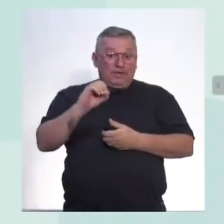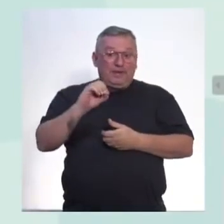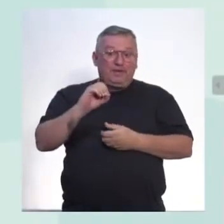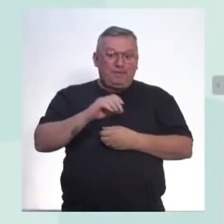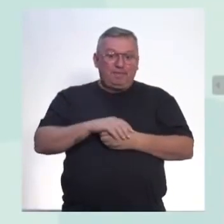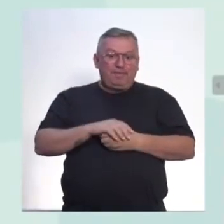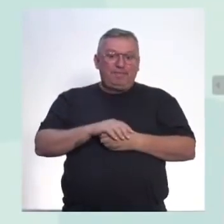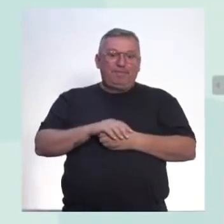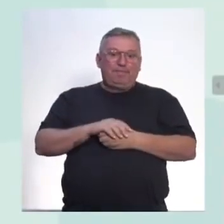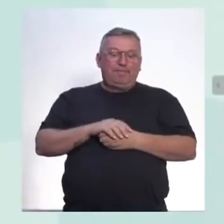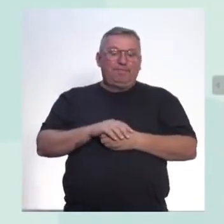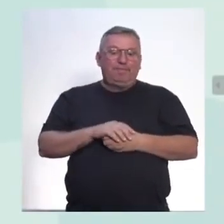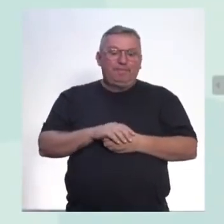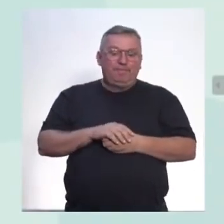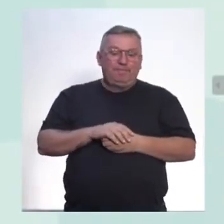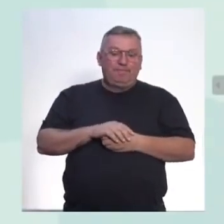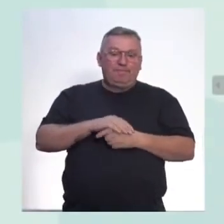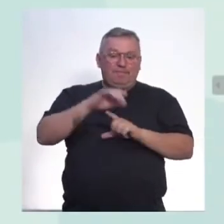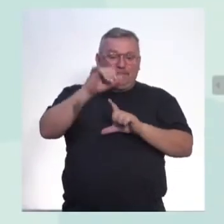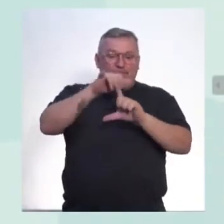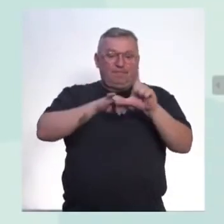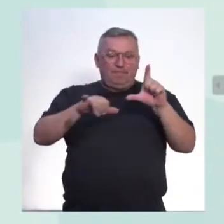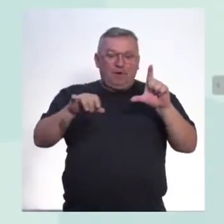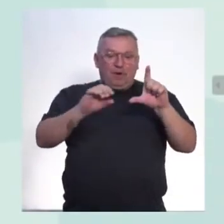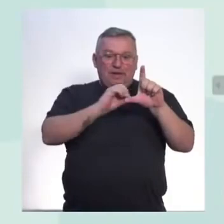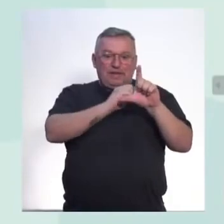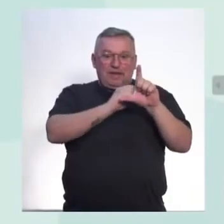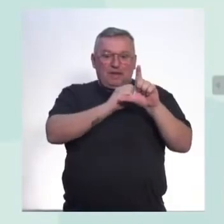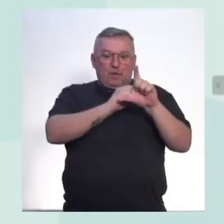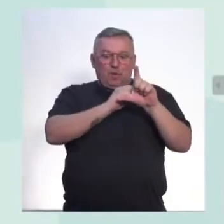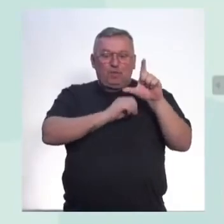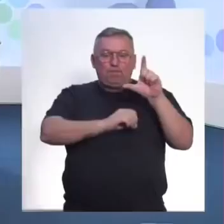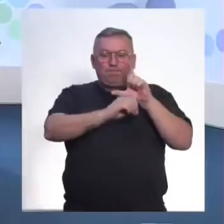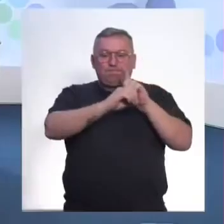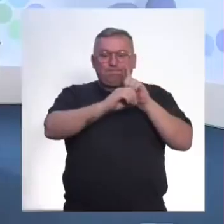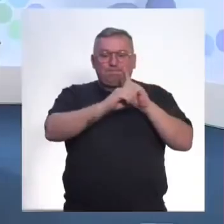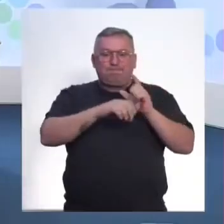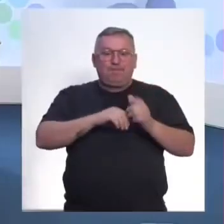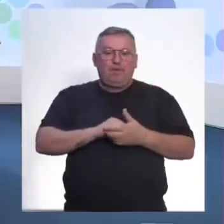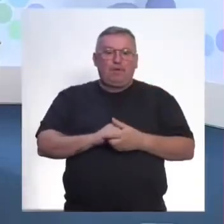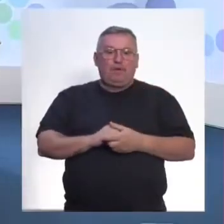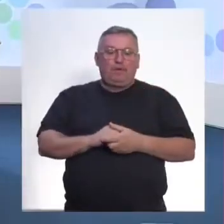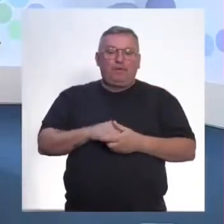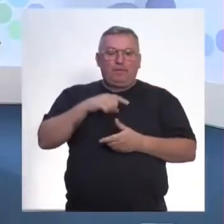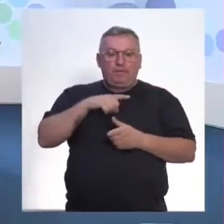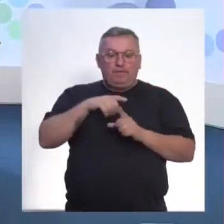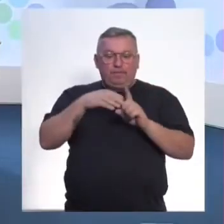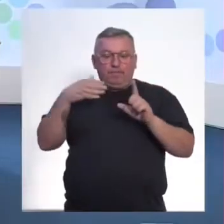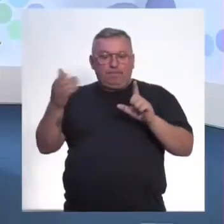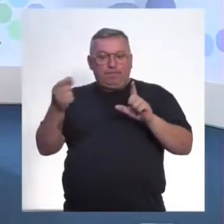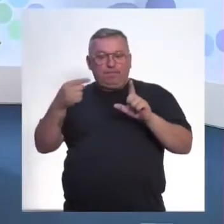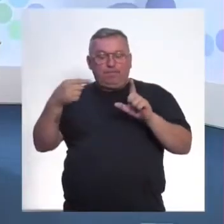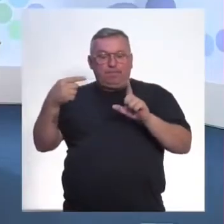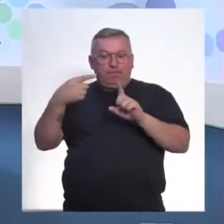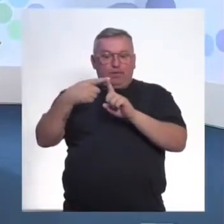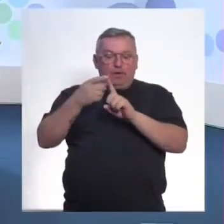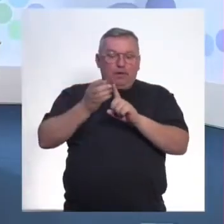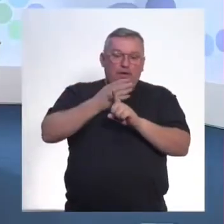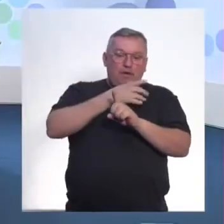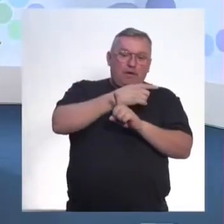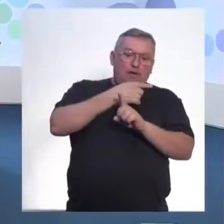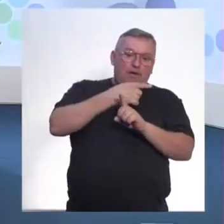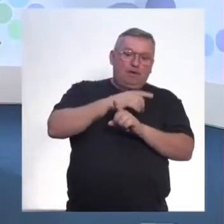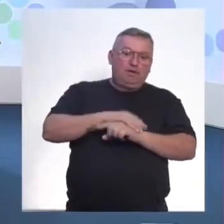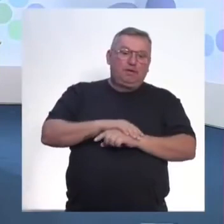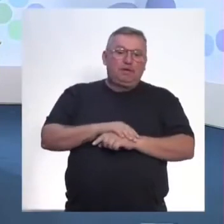na origem do plano. A partir daí que você tem nas direções os valores positivos e negativos do x, positivos